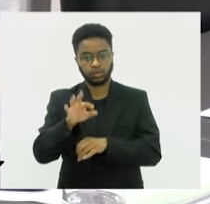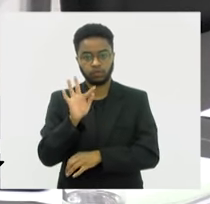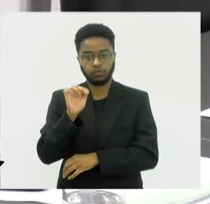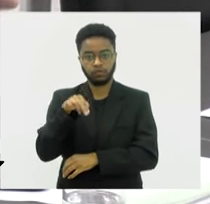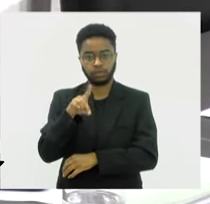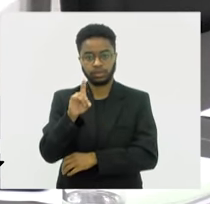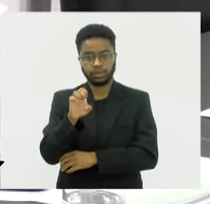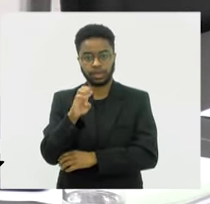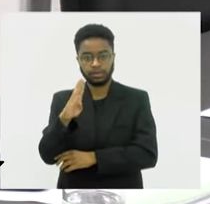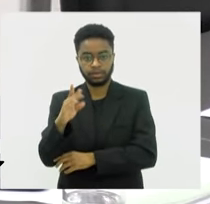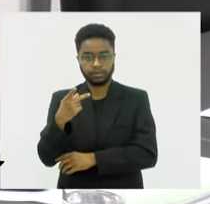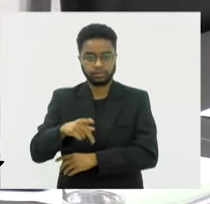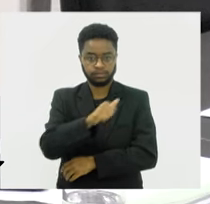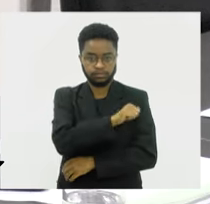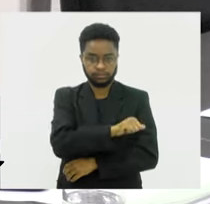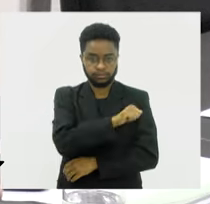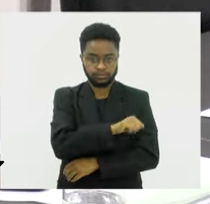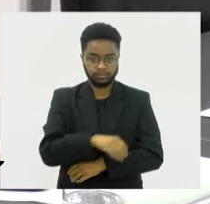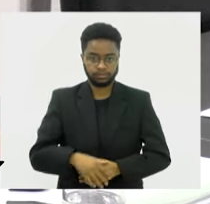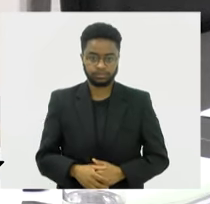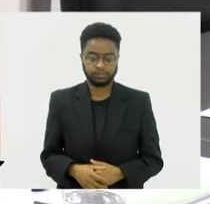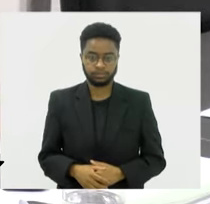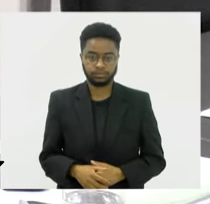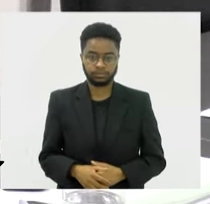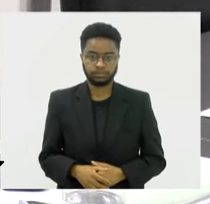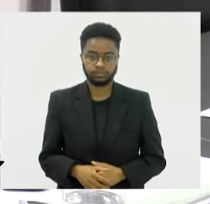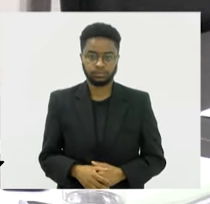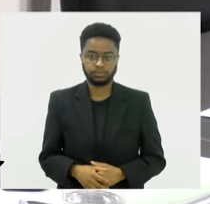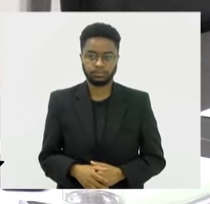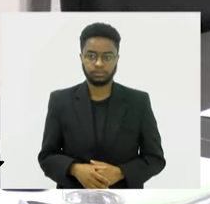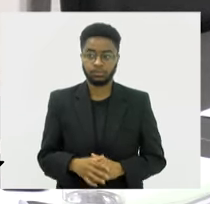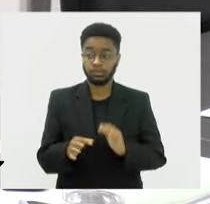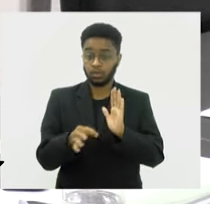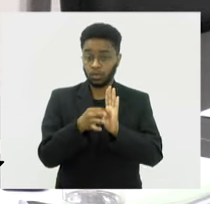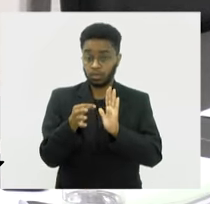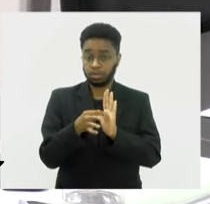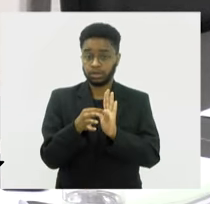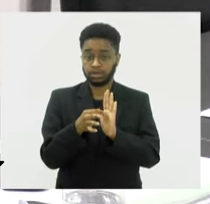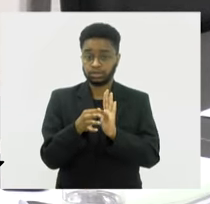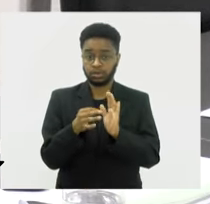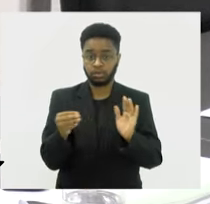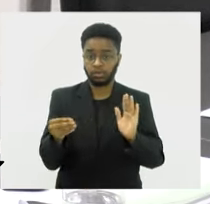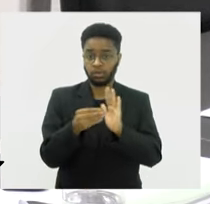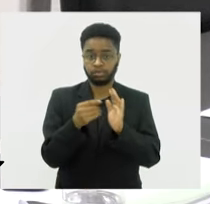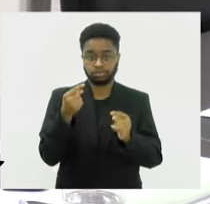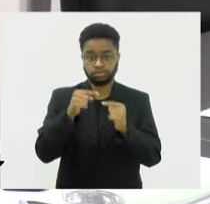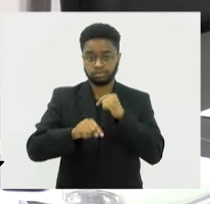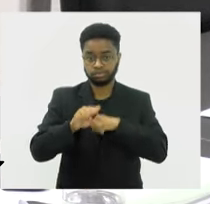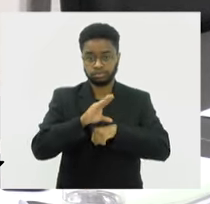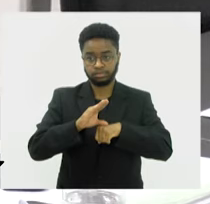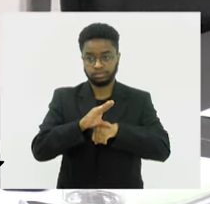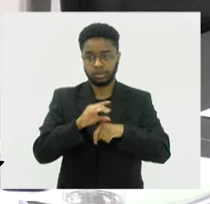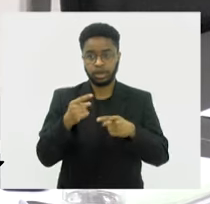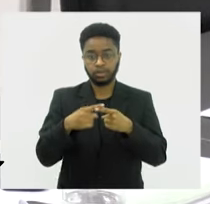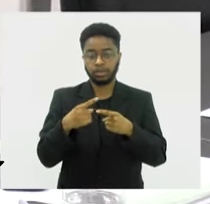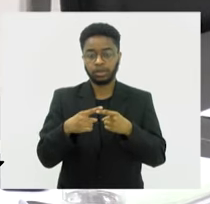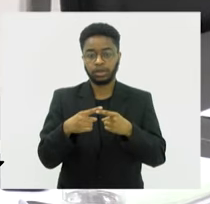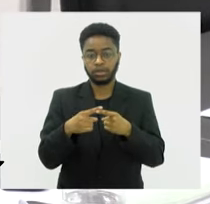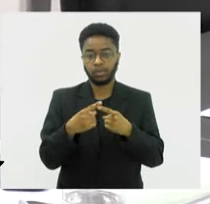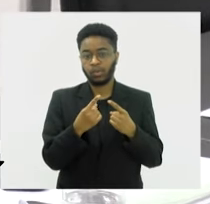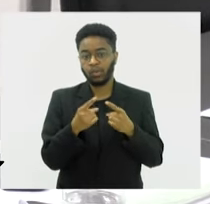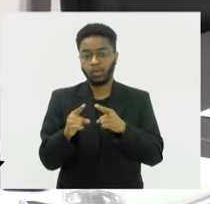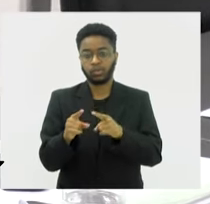no âmbito do Estado do Rio de Janeiro. O parecer, por mais que seja meritório, é pela inconstitucionalidade, que contraria não só a